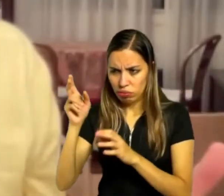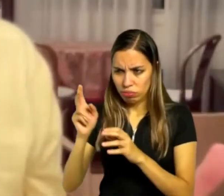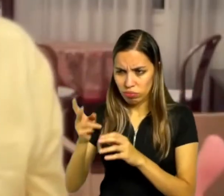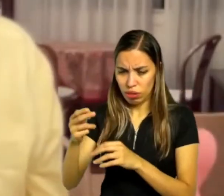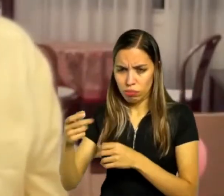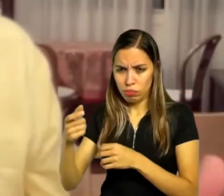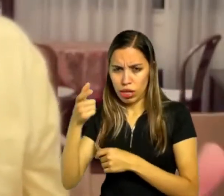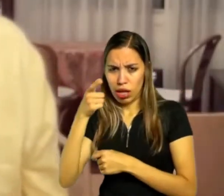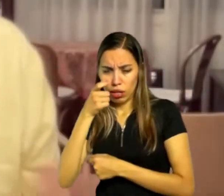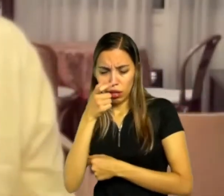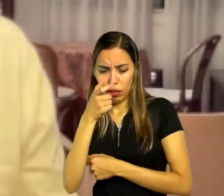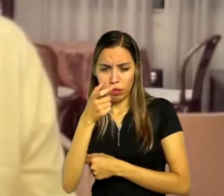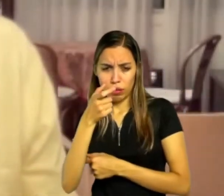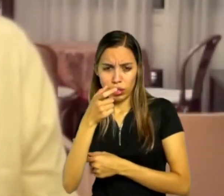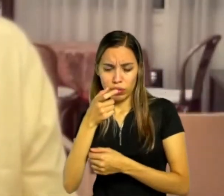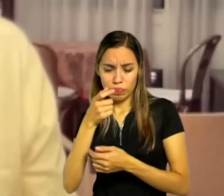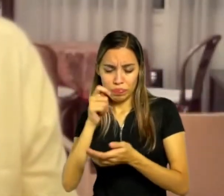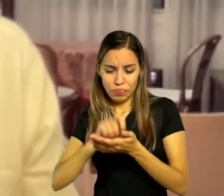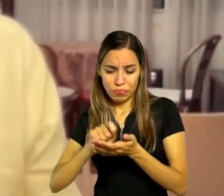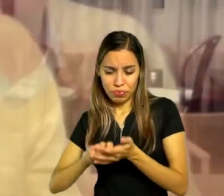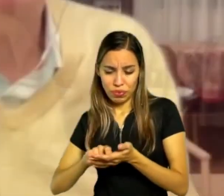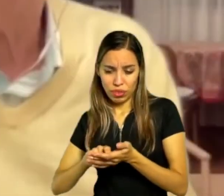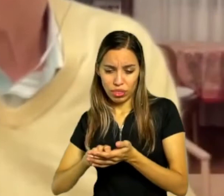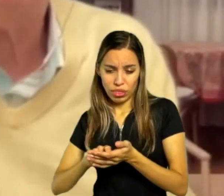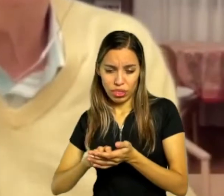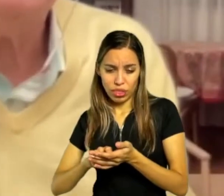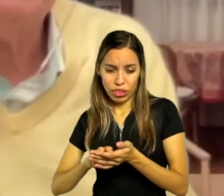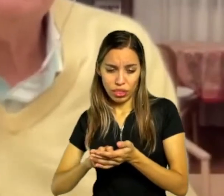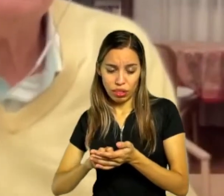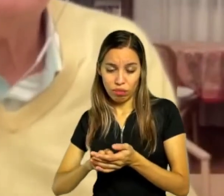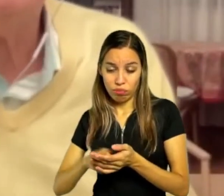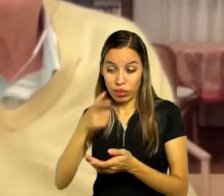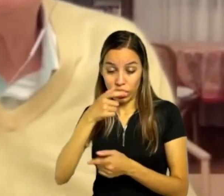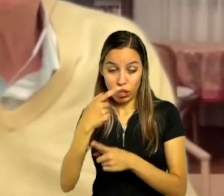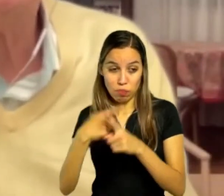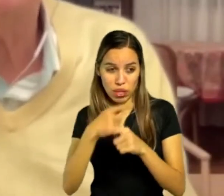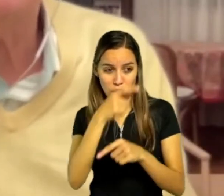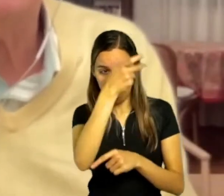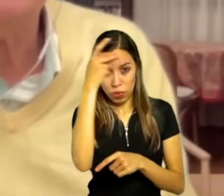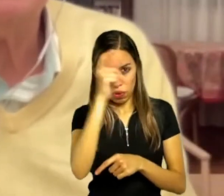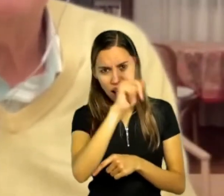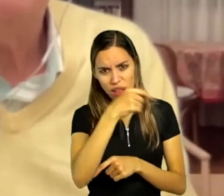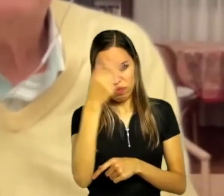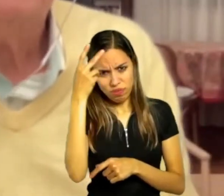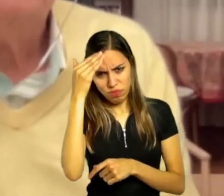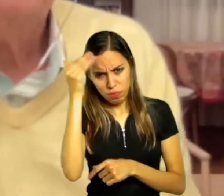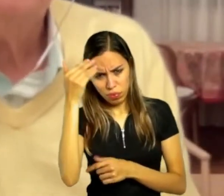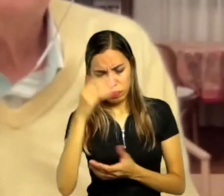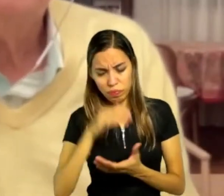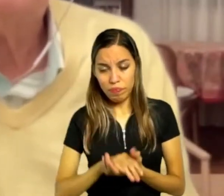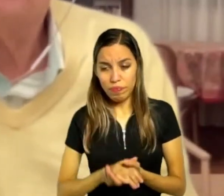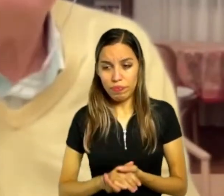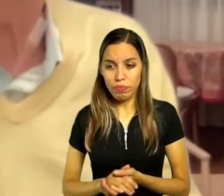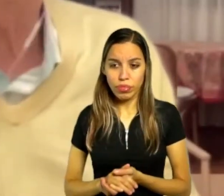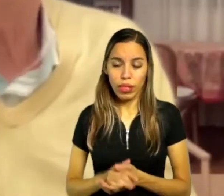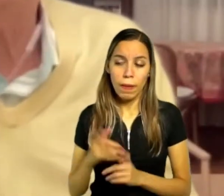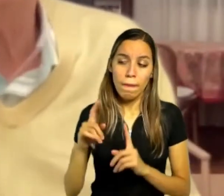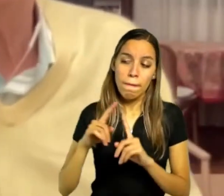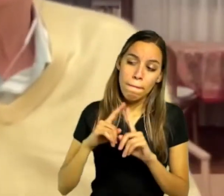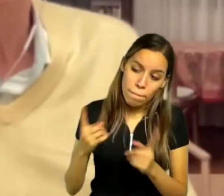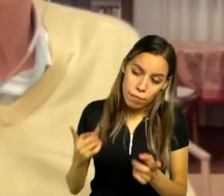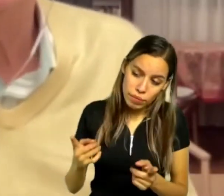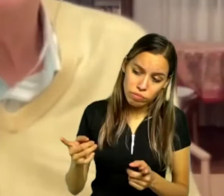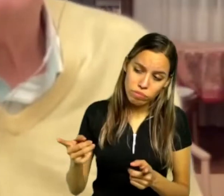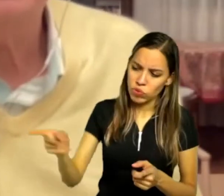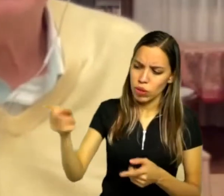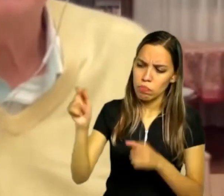é um escritor desse nível, só pode ter interesse as histórias que só você pode